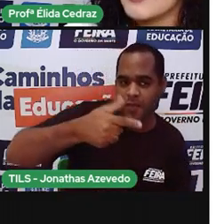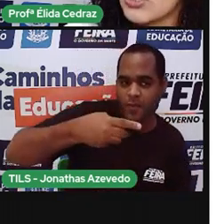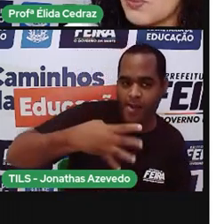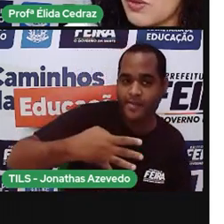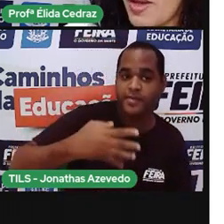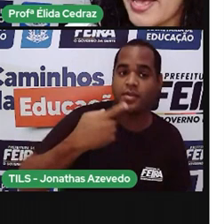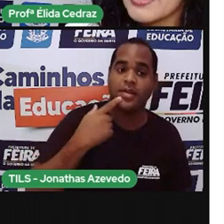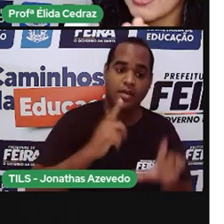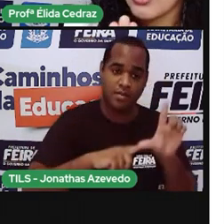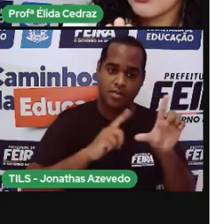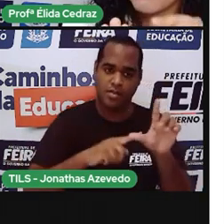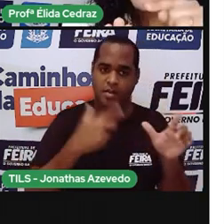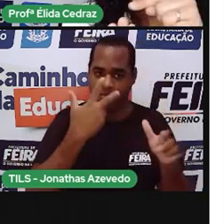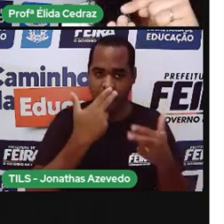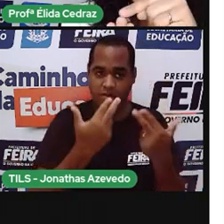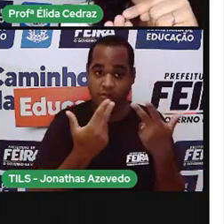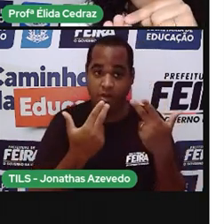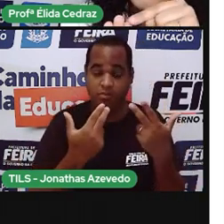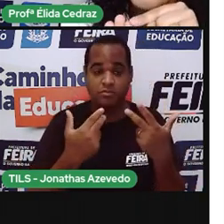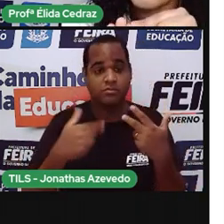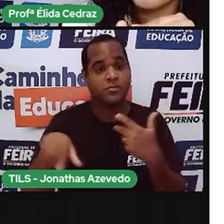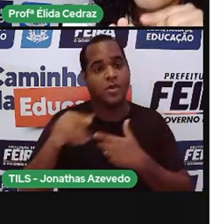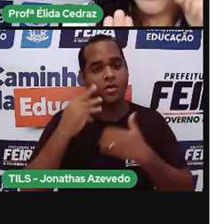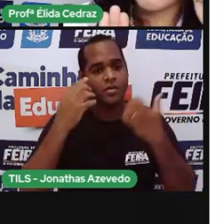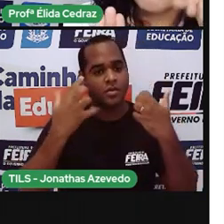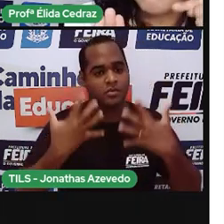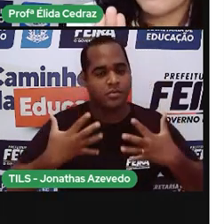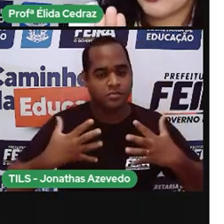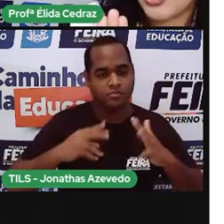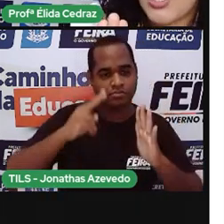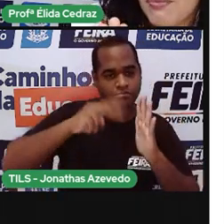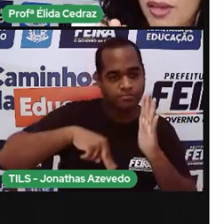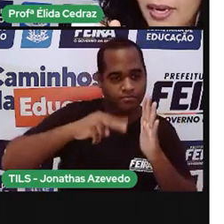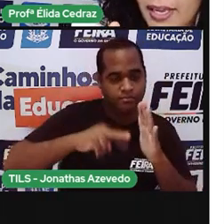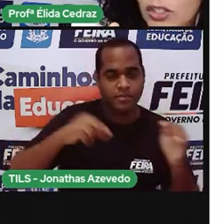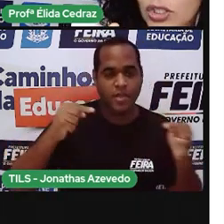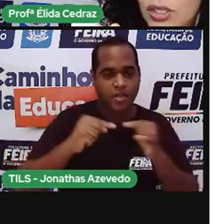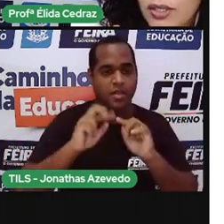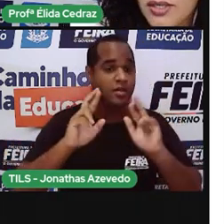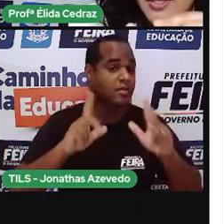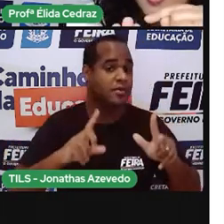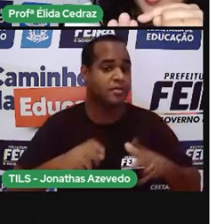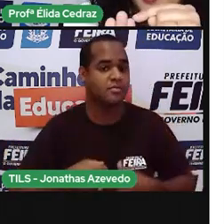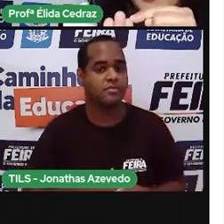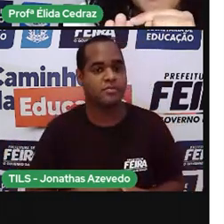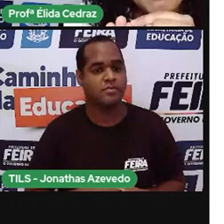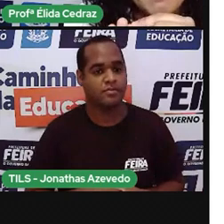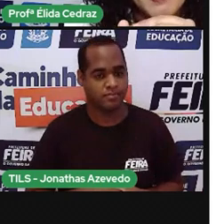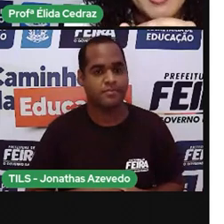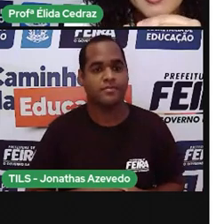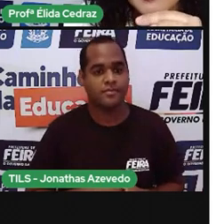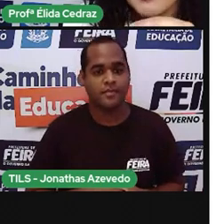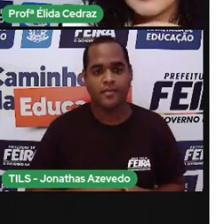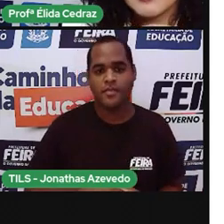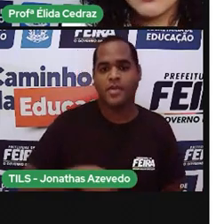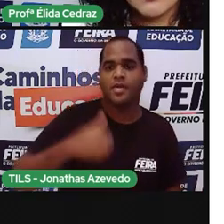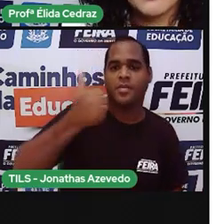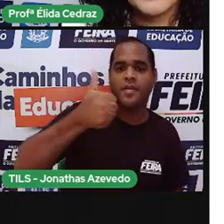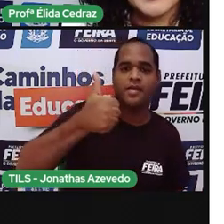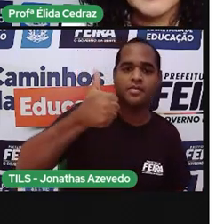letra sejam iguais, você vai olhando a que vem diferente. É a